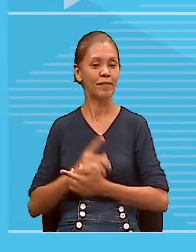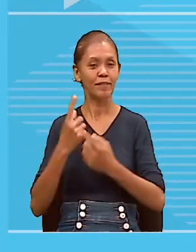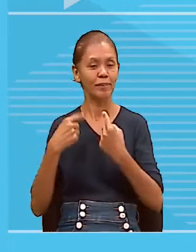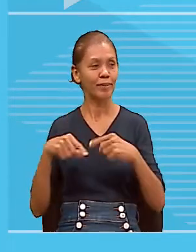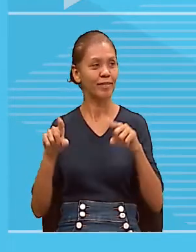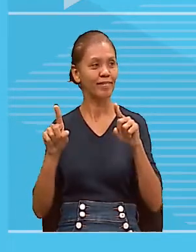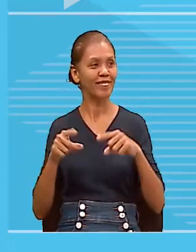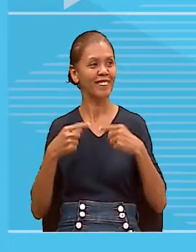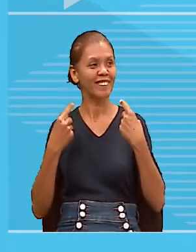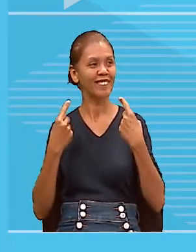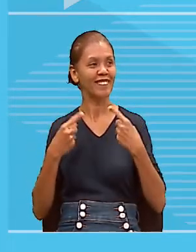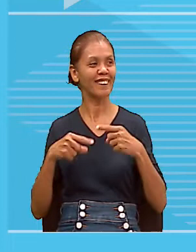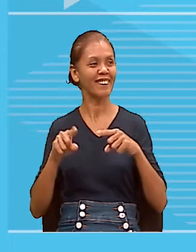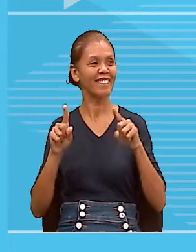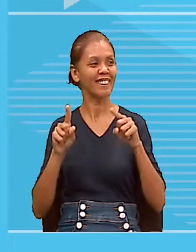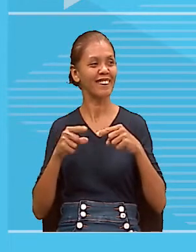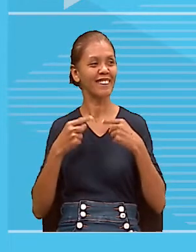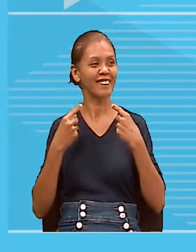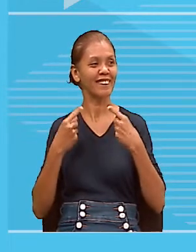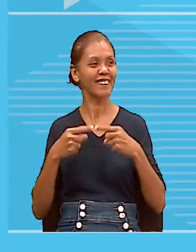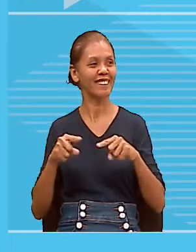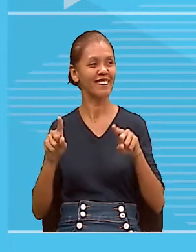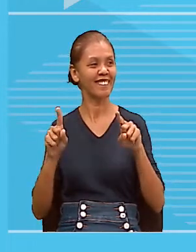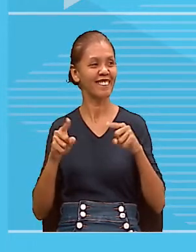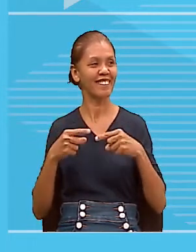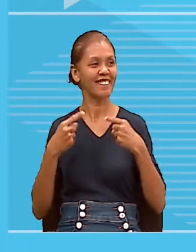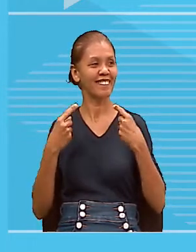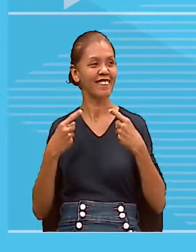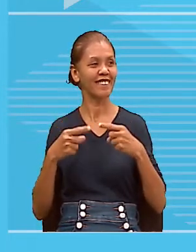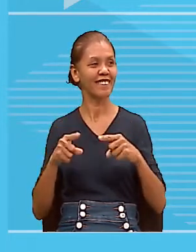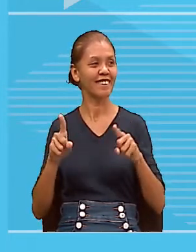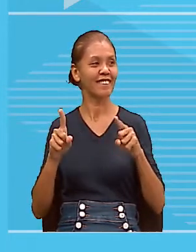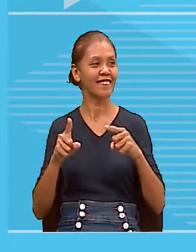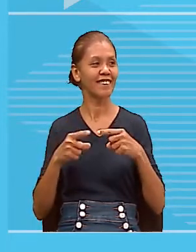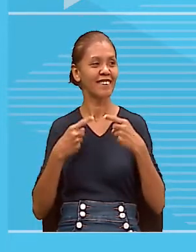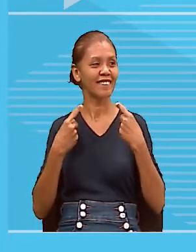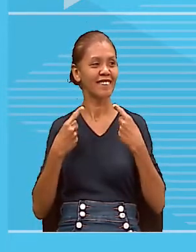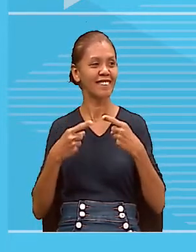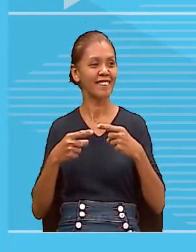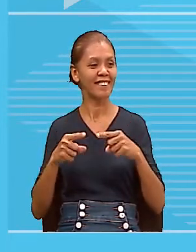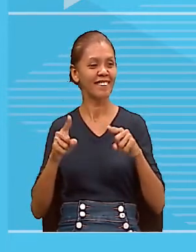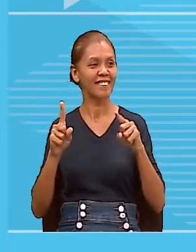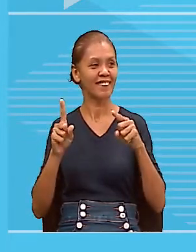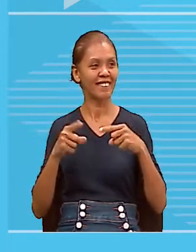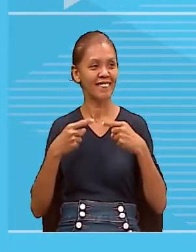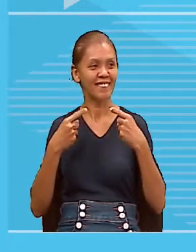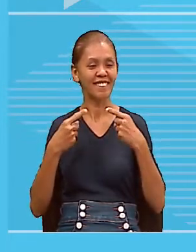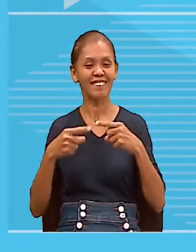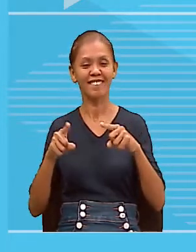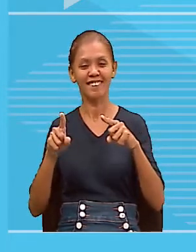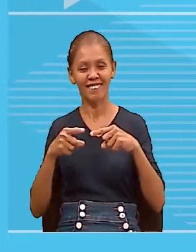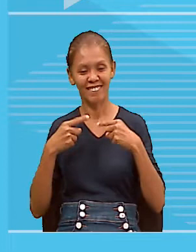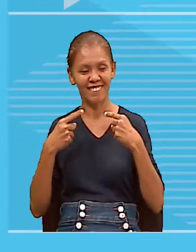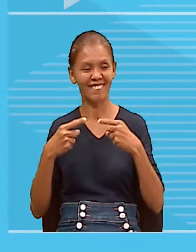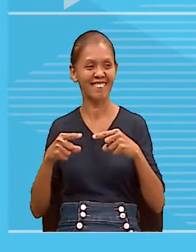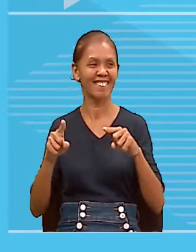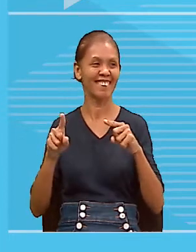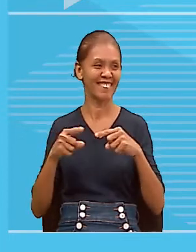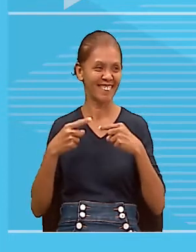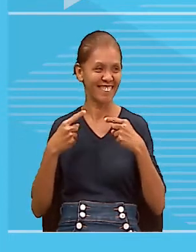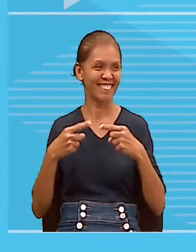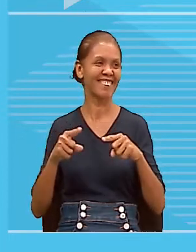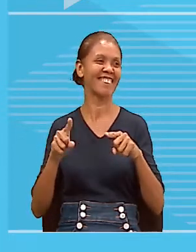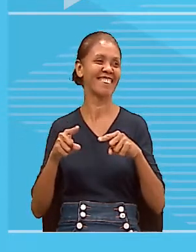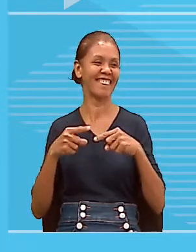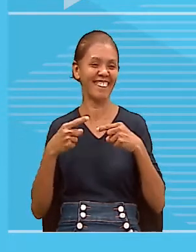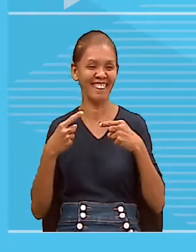lavrador nordestino Lampião em Salvador Padre